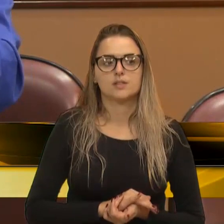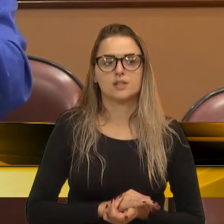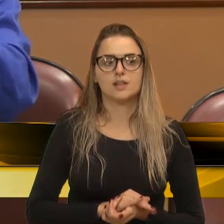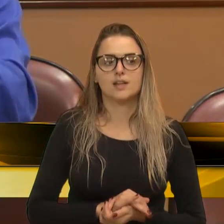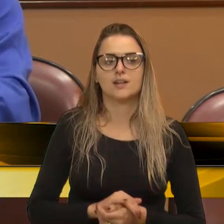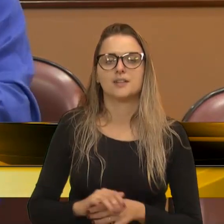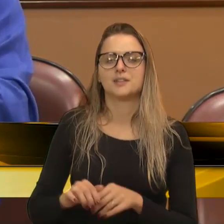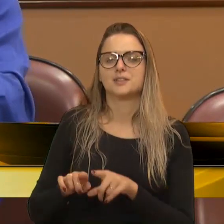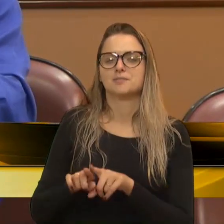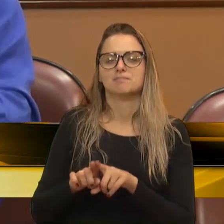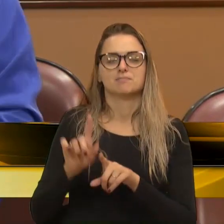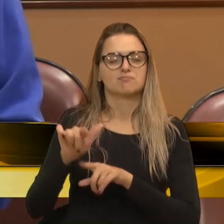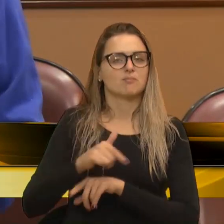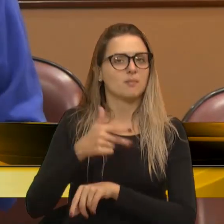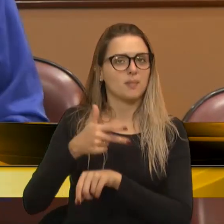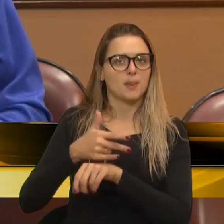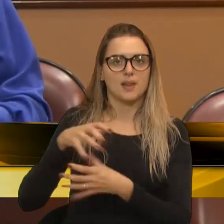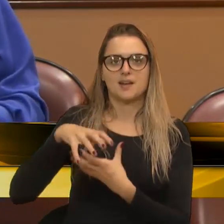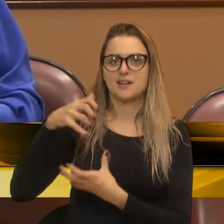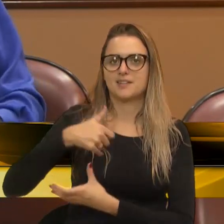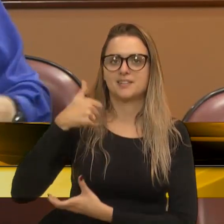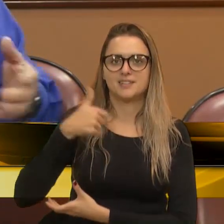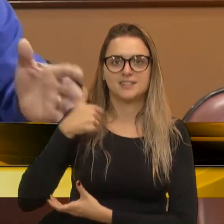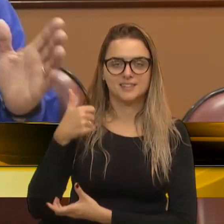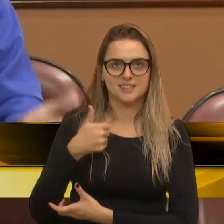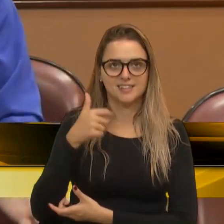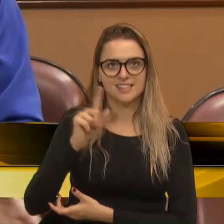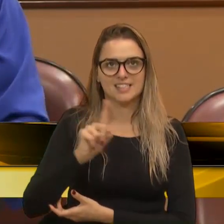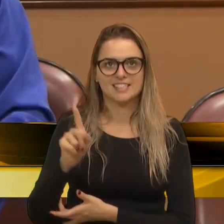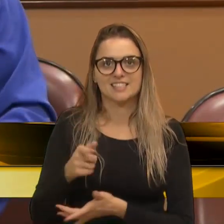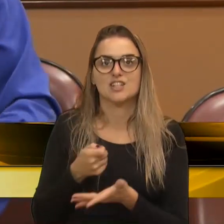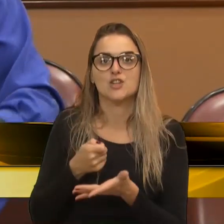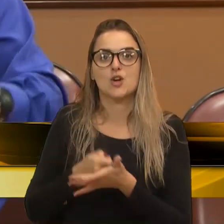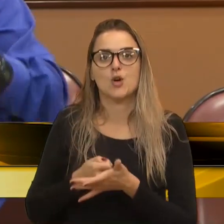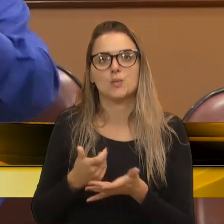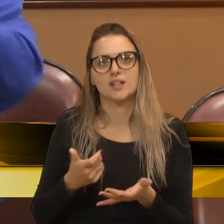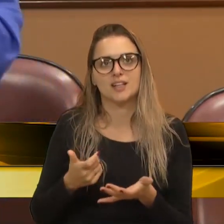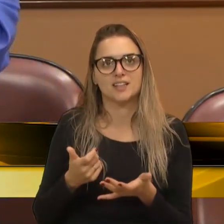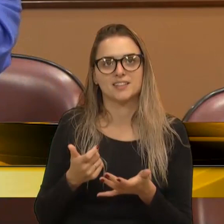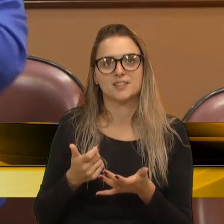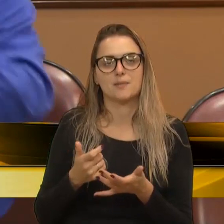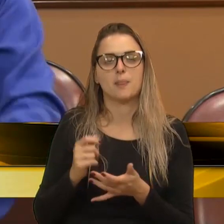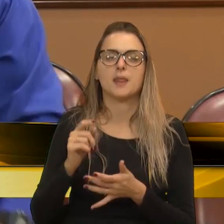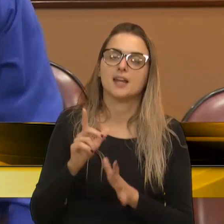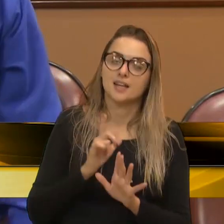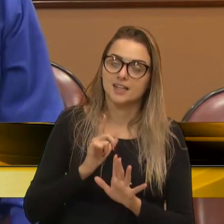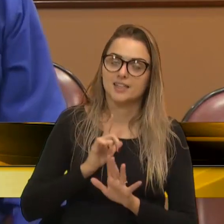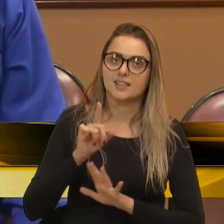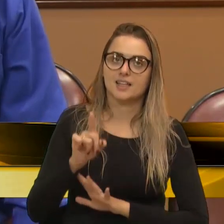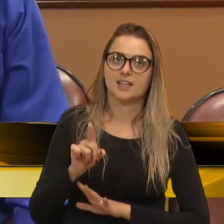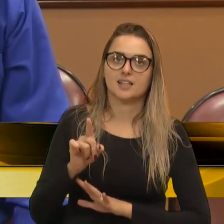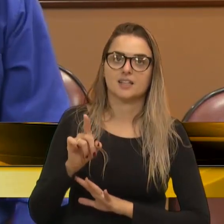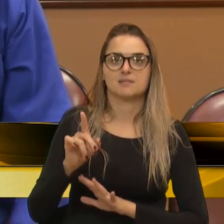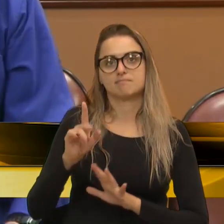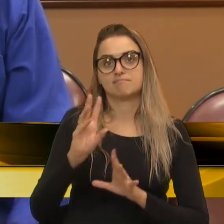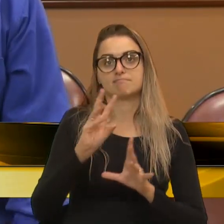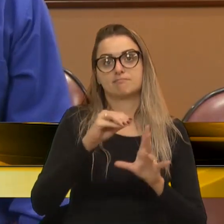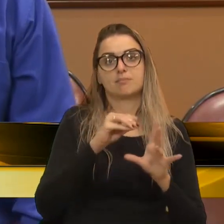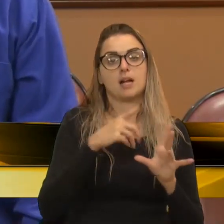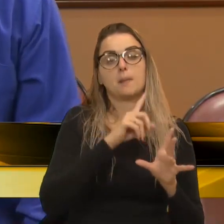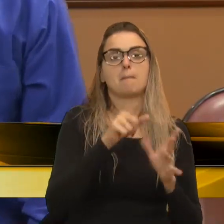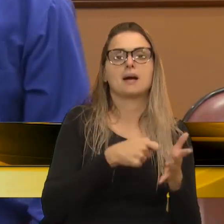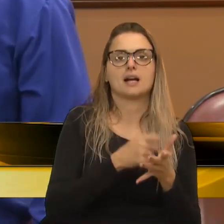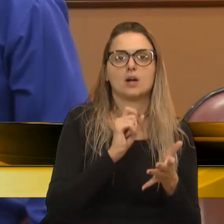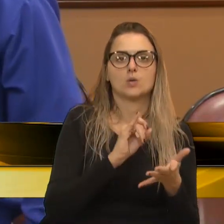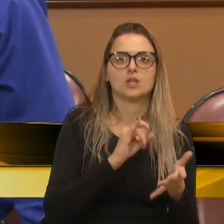Principalmente da questão dos idosos que estão na propriedade e não são obrigados a vender para poder estar limpo ali no nome da prefeitura. Então era